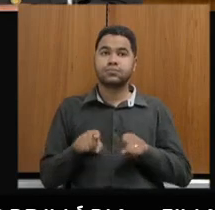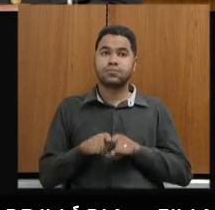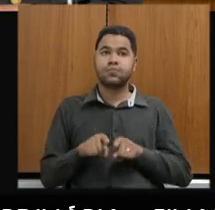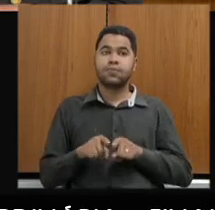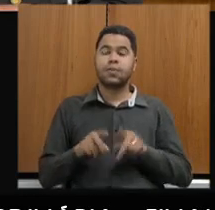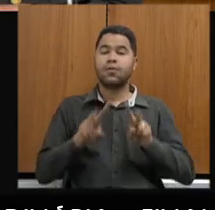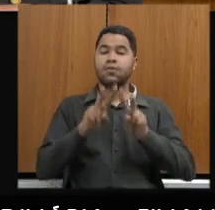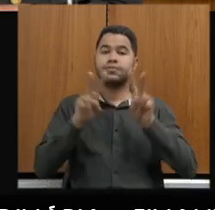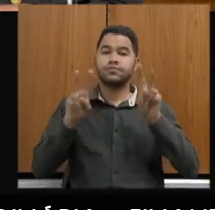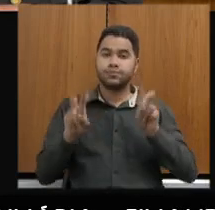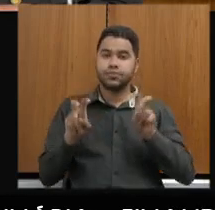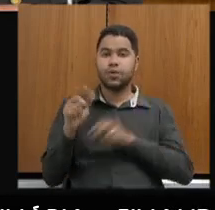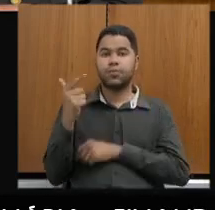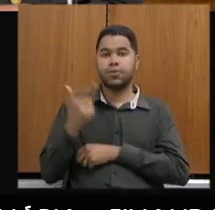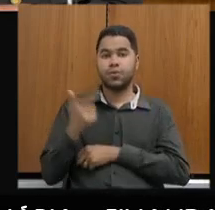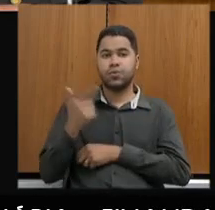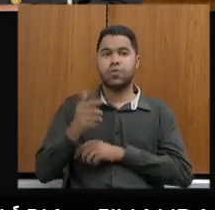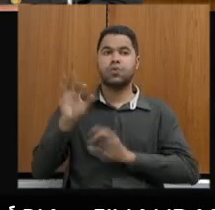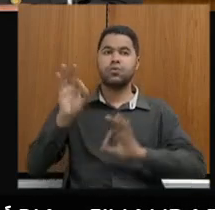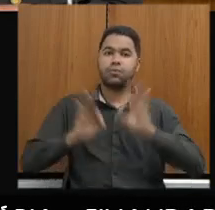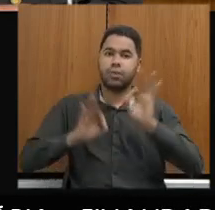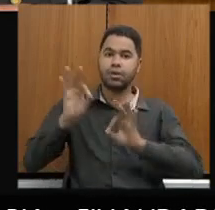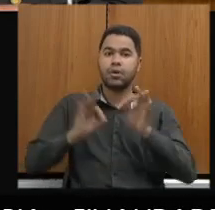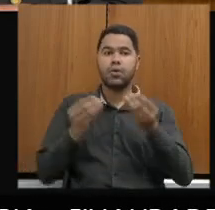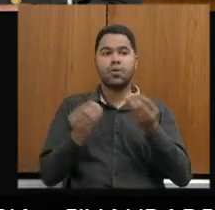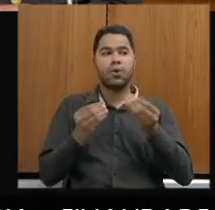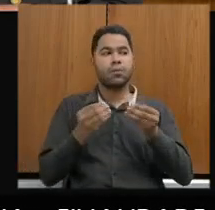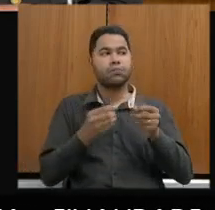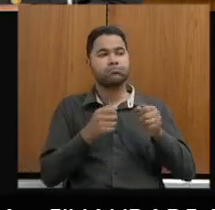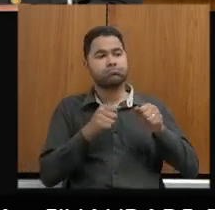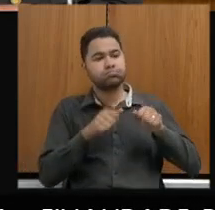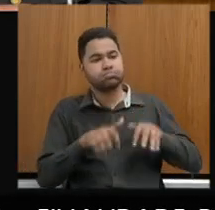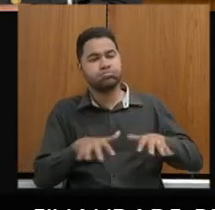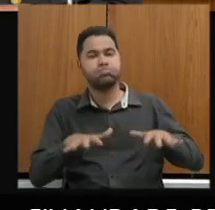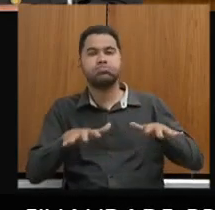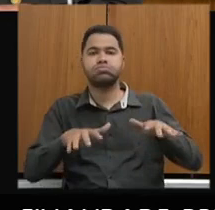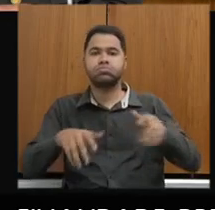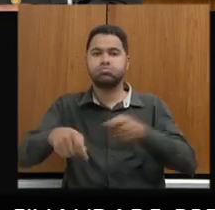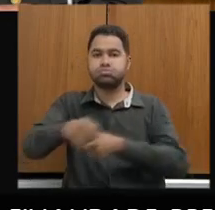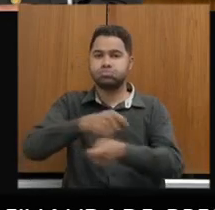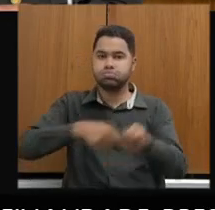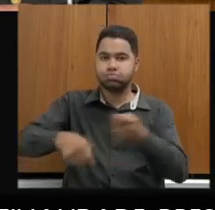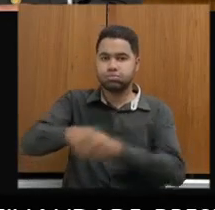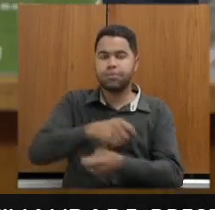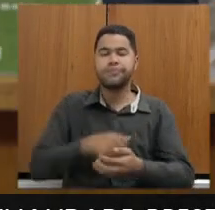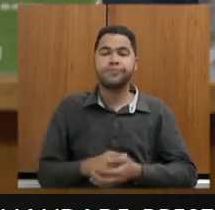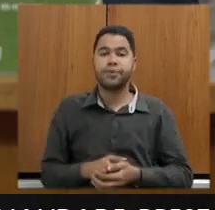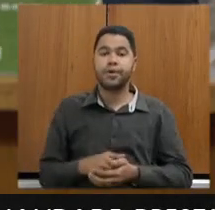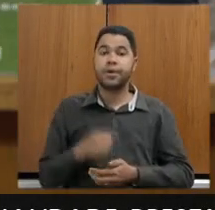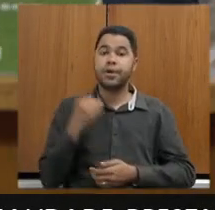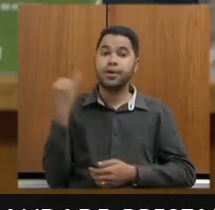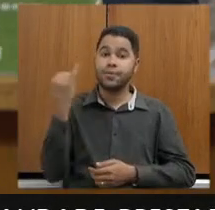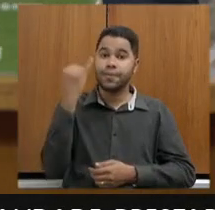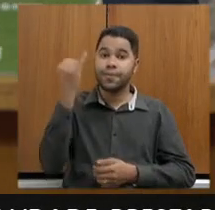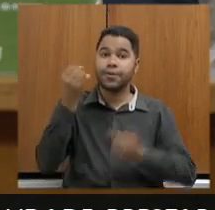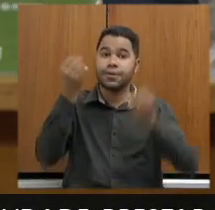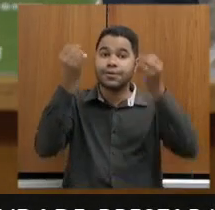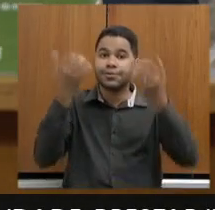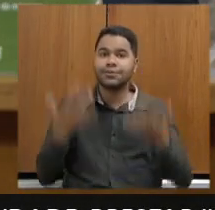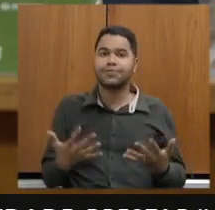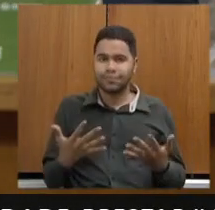tópico dois vamos falar um pouquinho de planejamento e expansão do serviço operacional e muito importante aqui